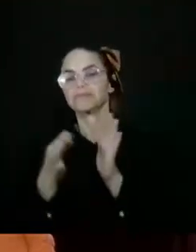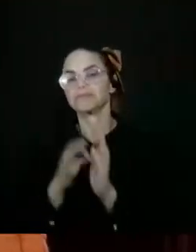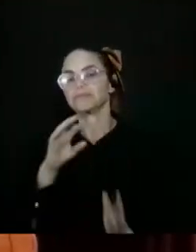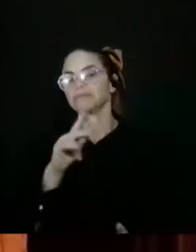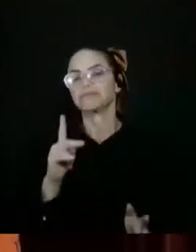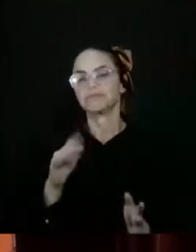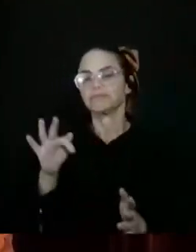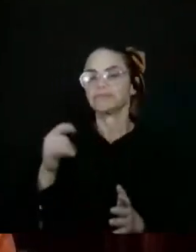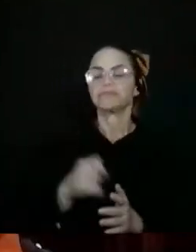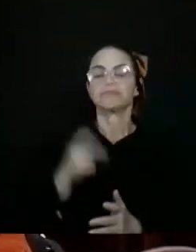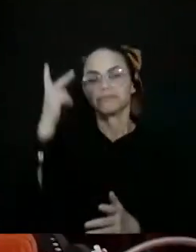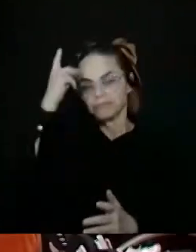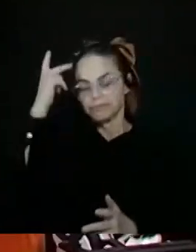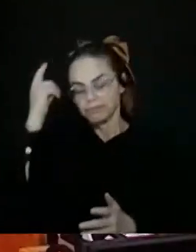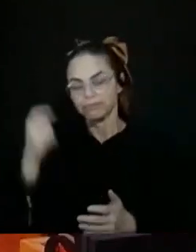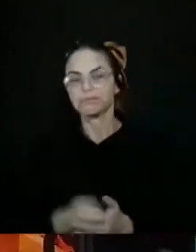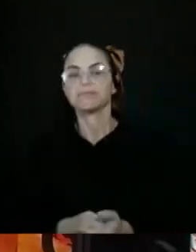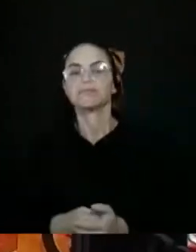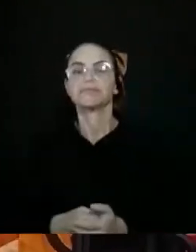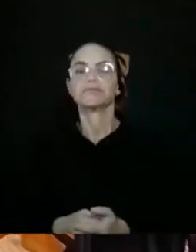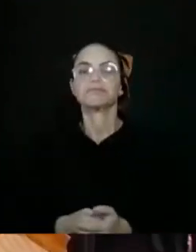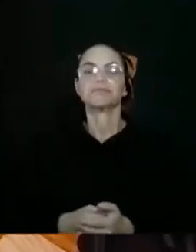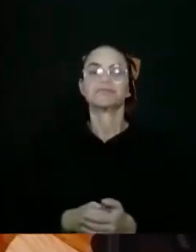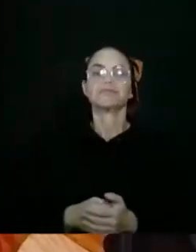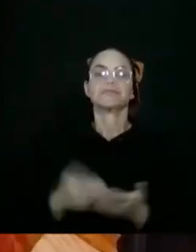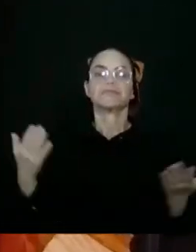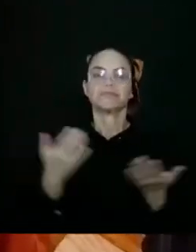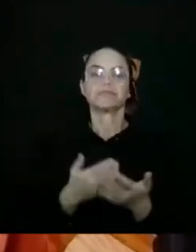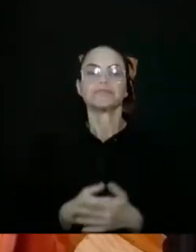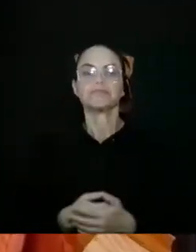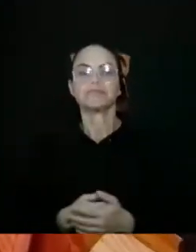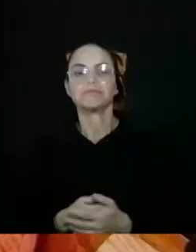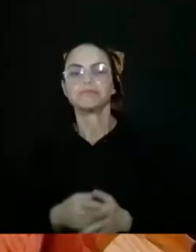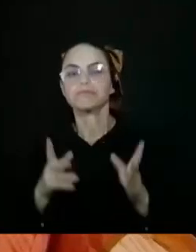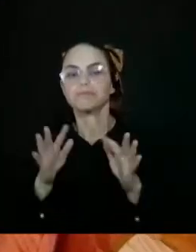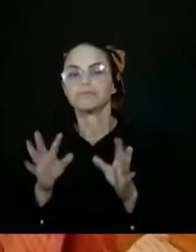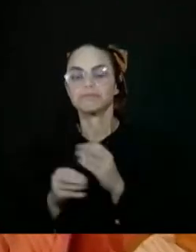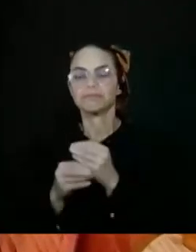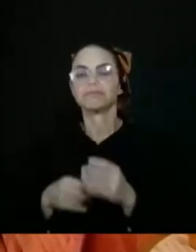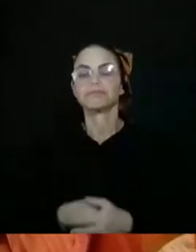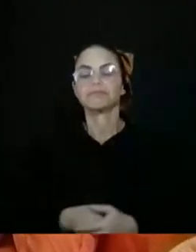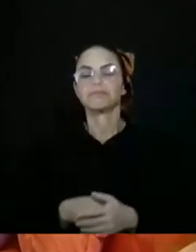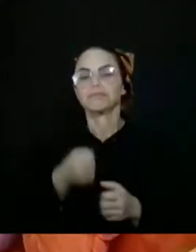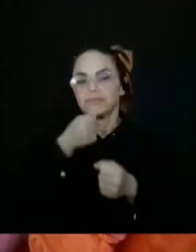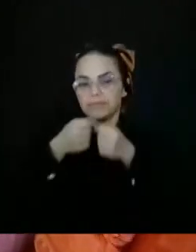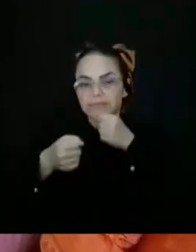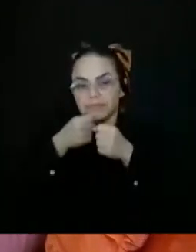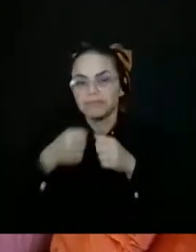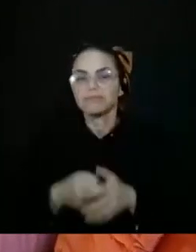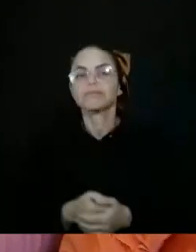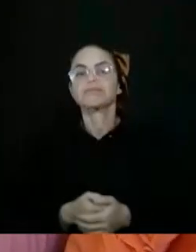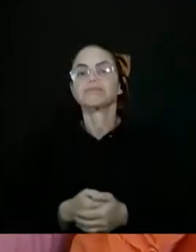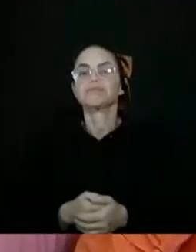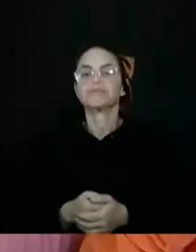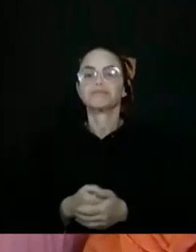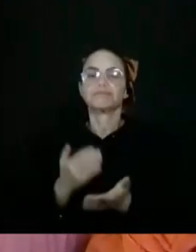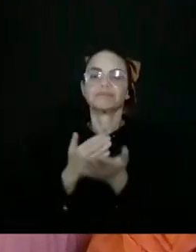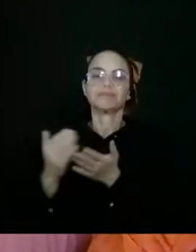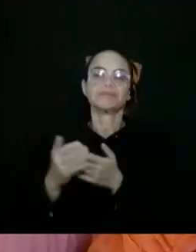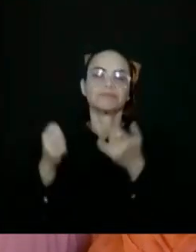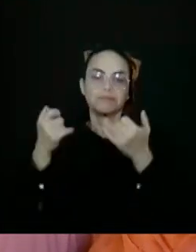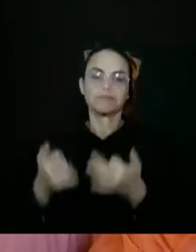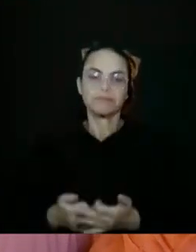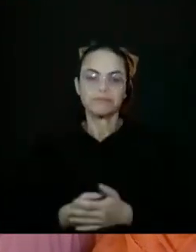normal. Tá certo. Fabiana, agora para finalizar a nossa entrevista, a gente falou no começo da nossa